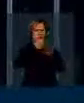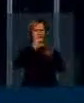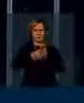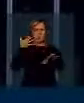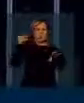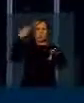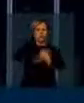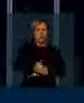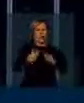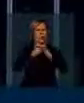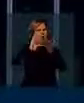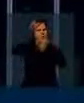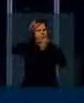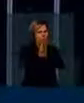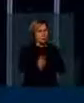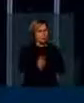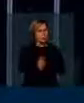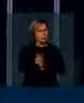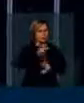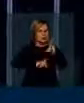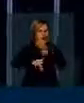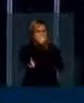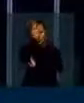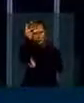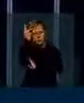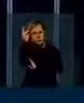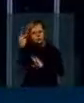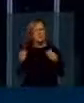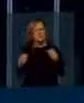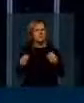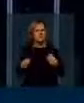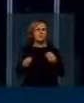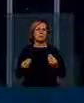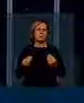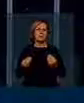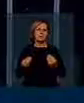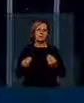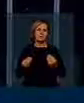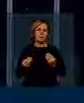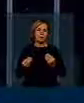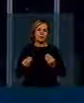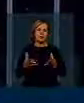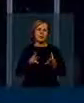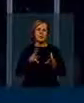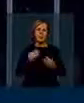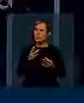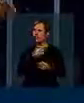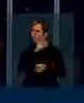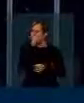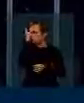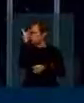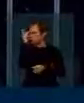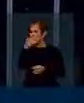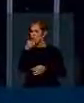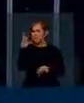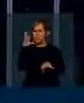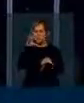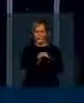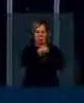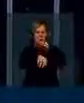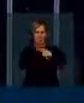casa das casas das pessoas sem ordem judicial, viram homens demais para tomar e inibir lá o trabalho